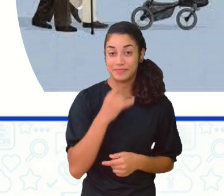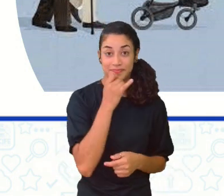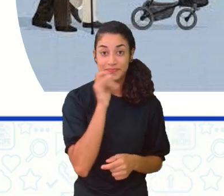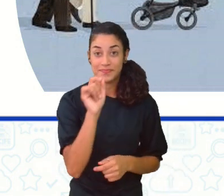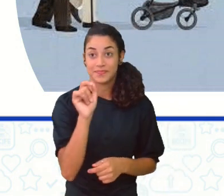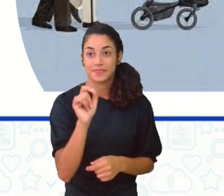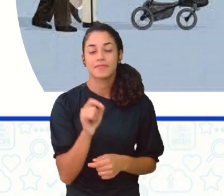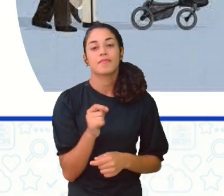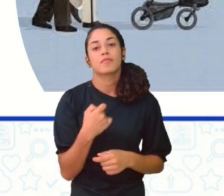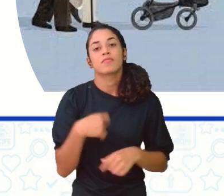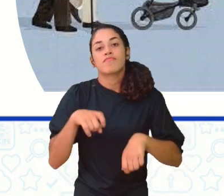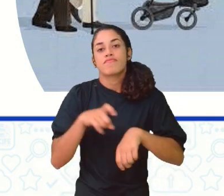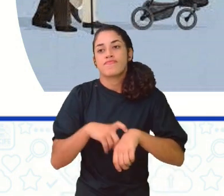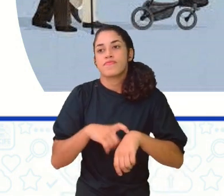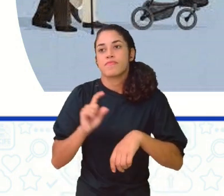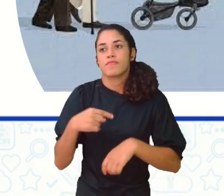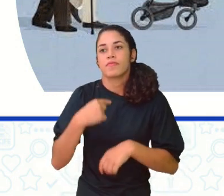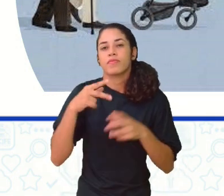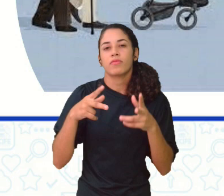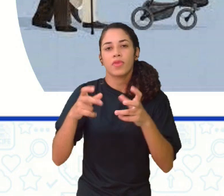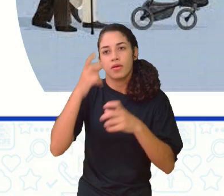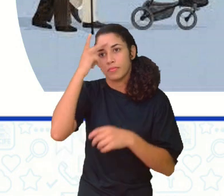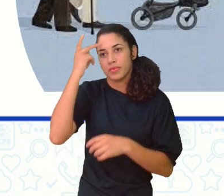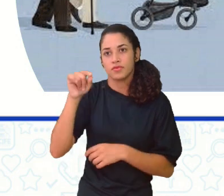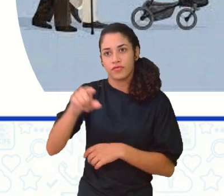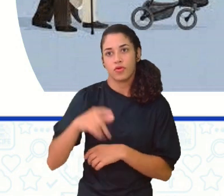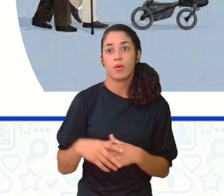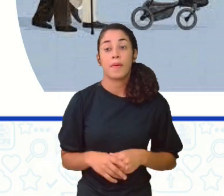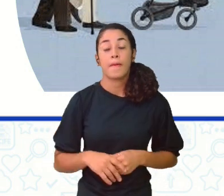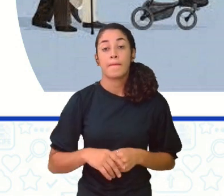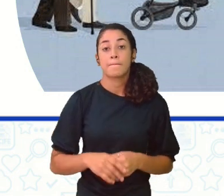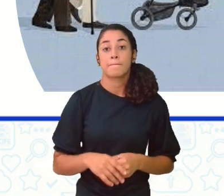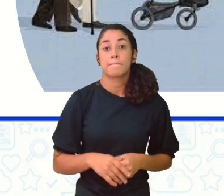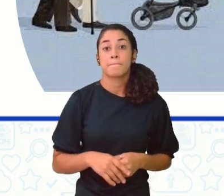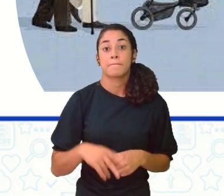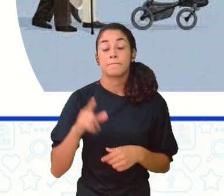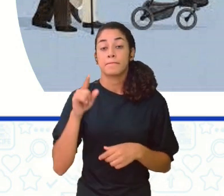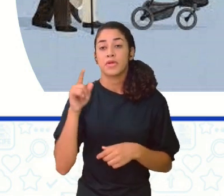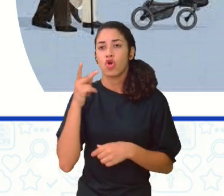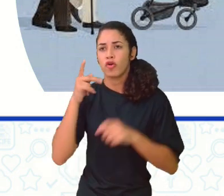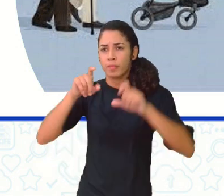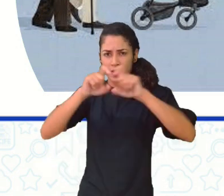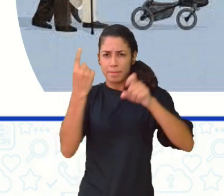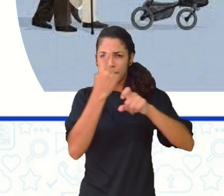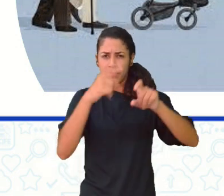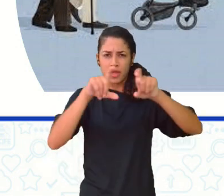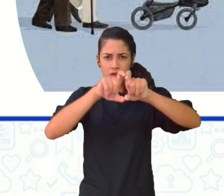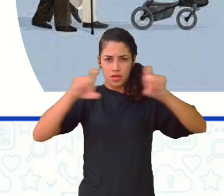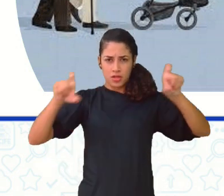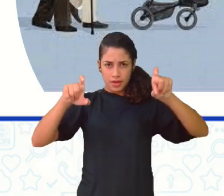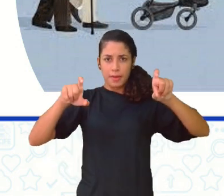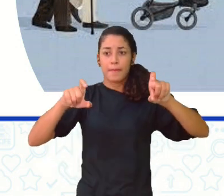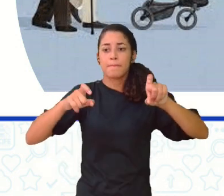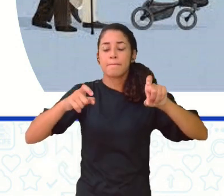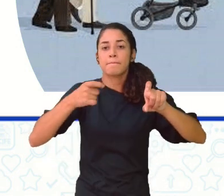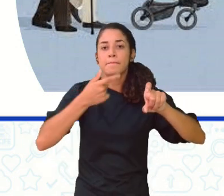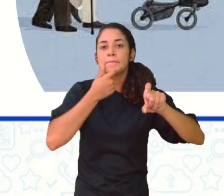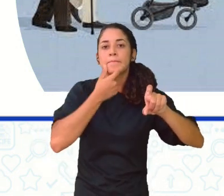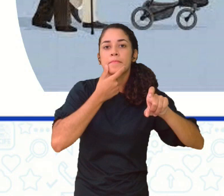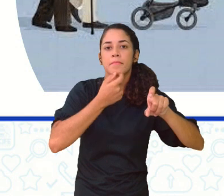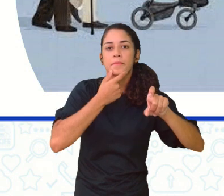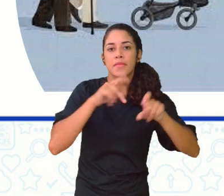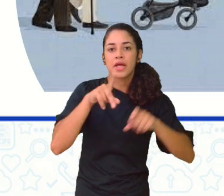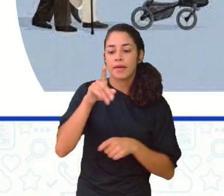Quando ouvimos aí alguém falando assim, Pedro vive às custas do pai, não é? E aí, esse